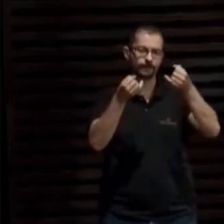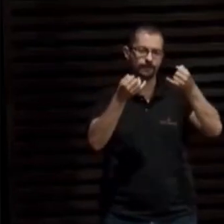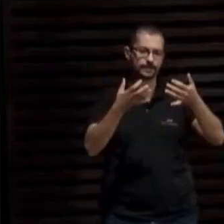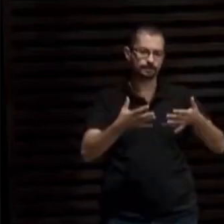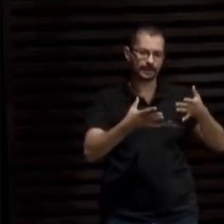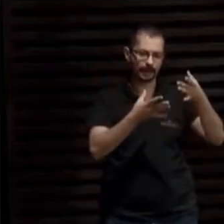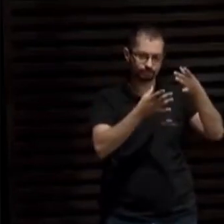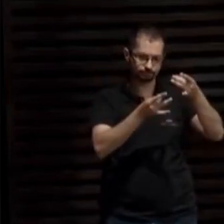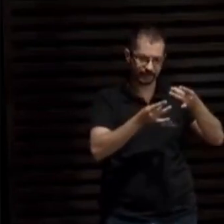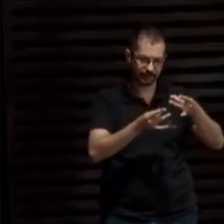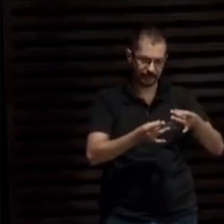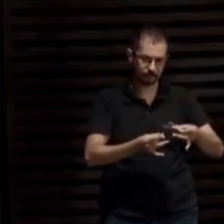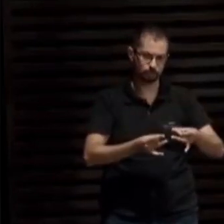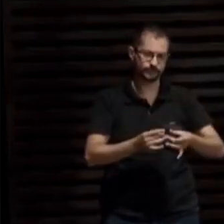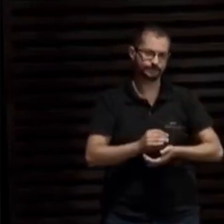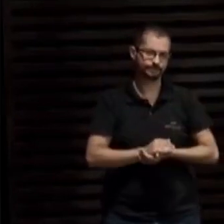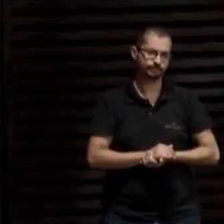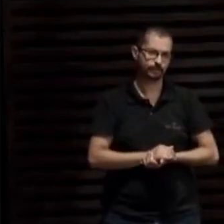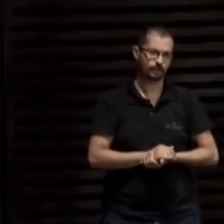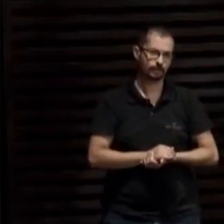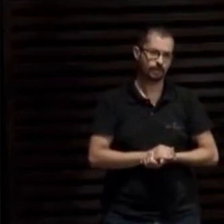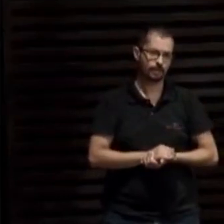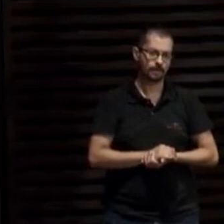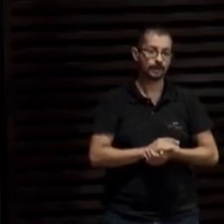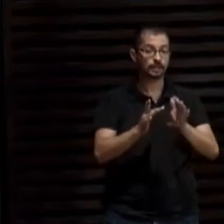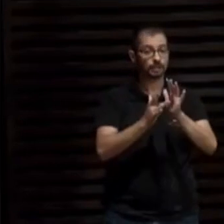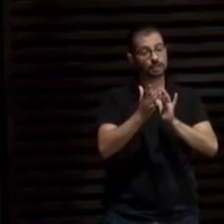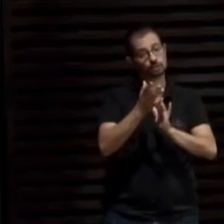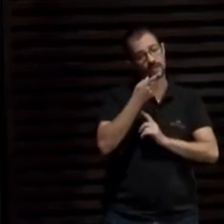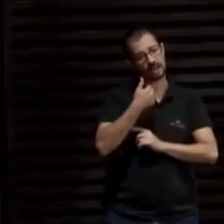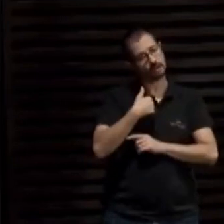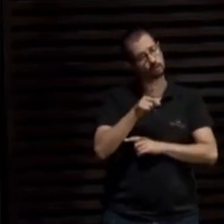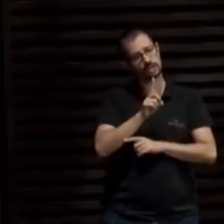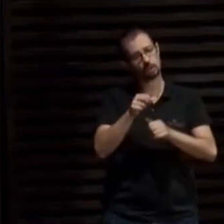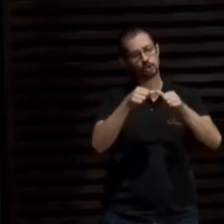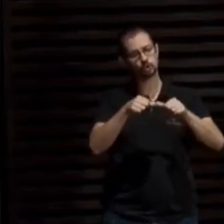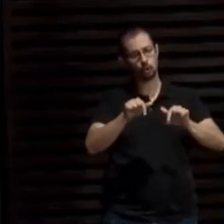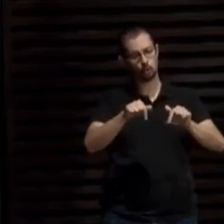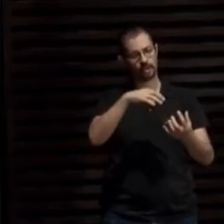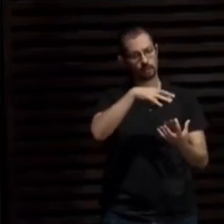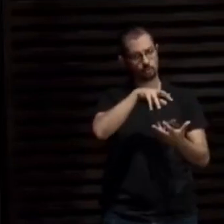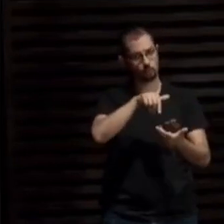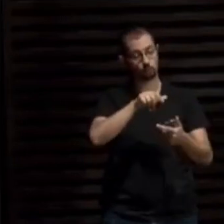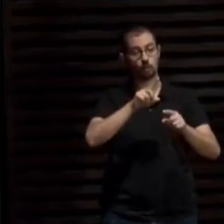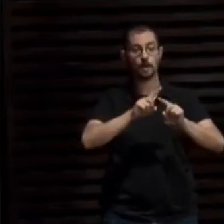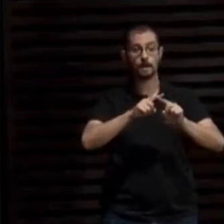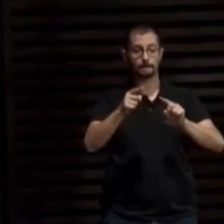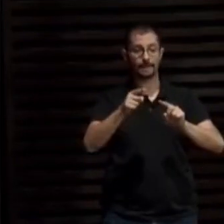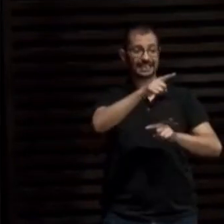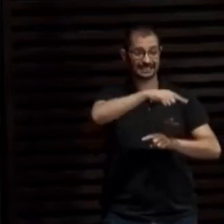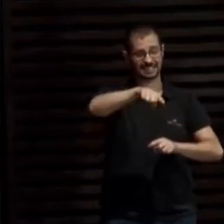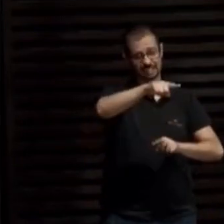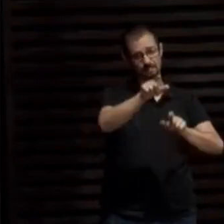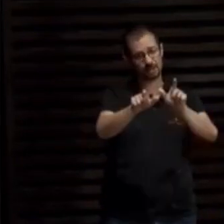mais compatível com o texto. Eu não estou mais no mundo, mas eles continuam no